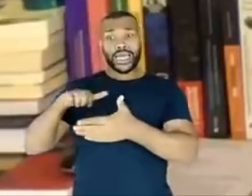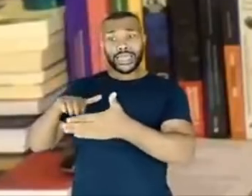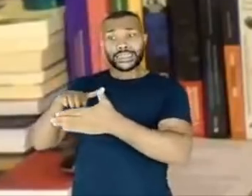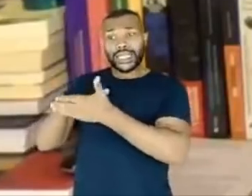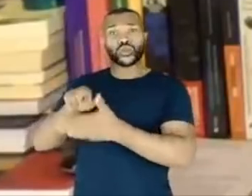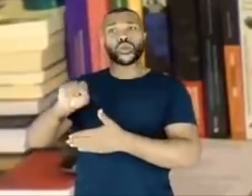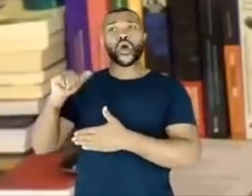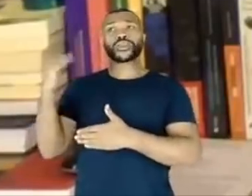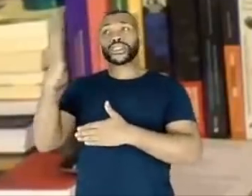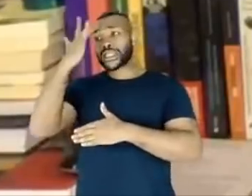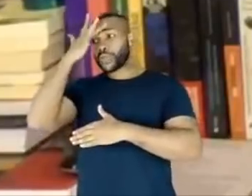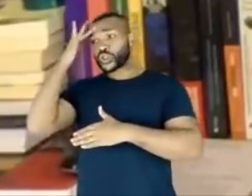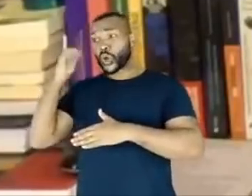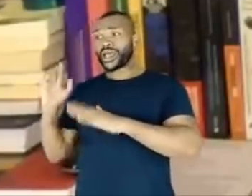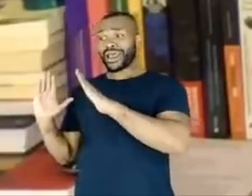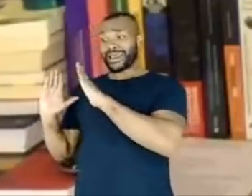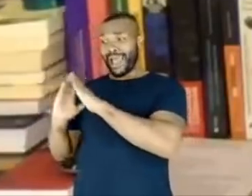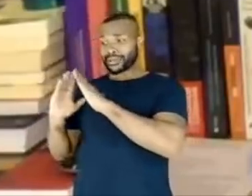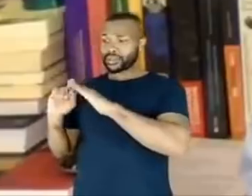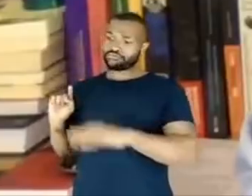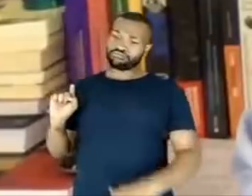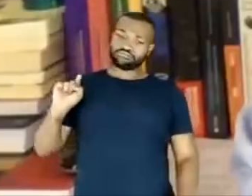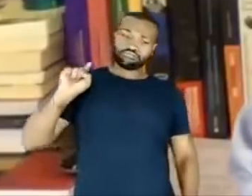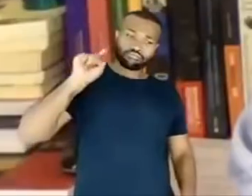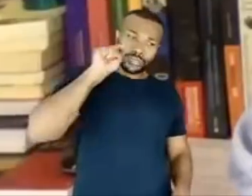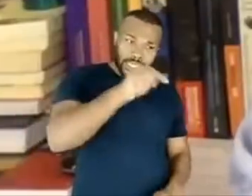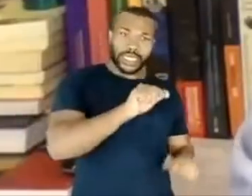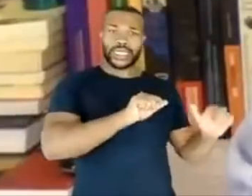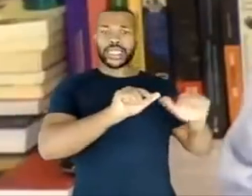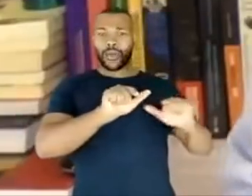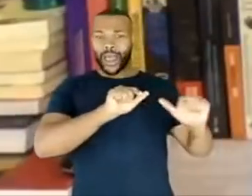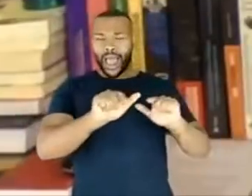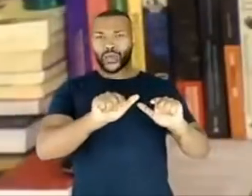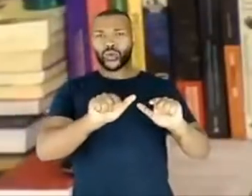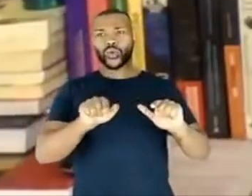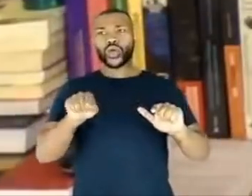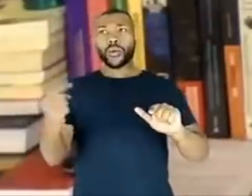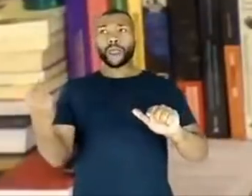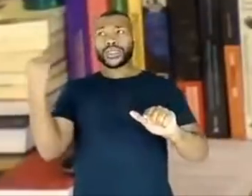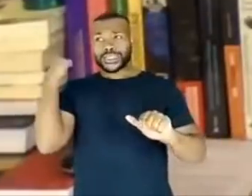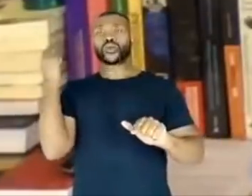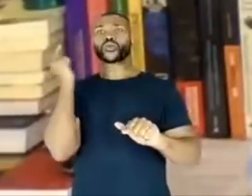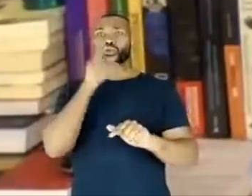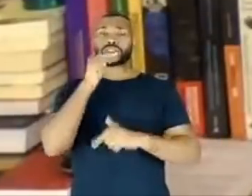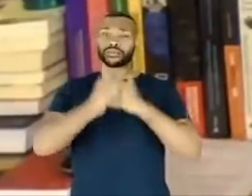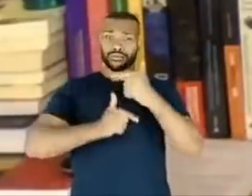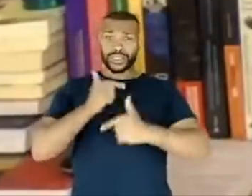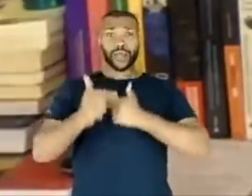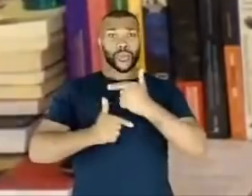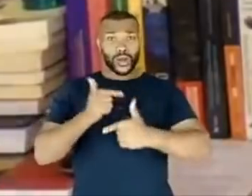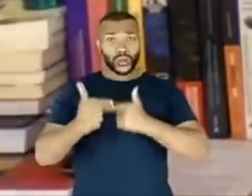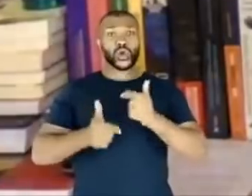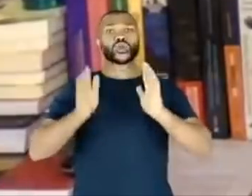a casa e o local de trabalho. Isso foi uma conquista muito grande dos trabalhadores. Quantas brigas nós